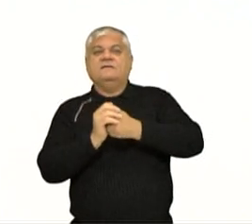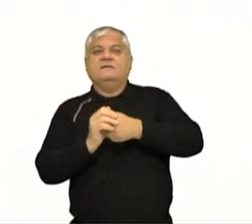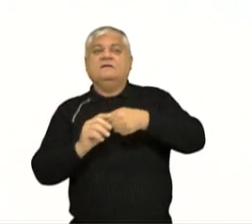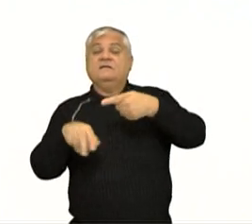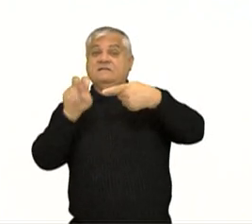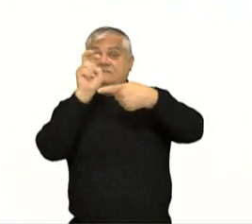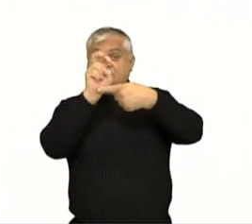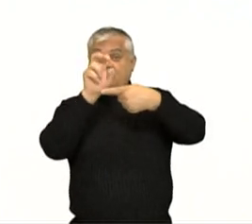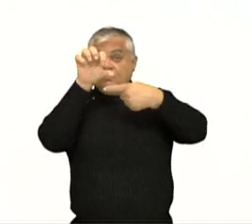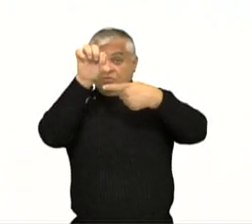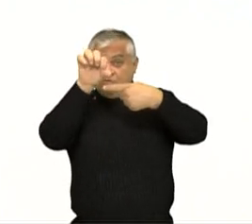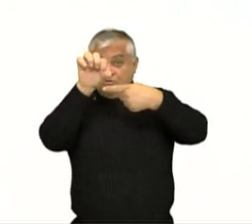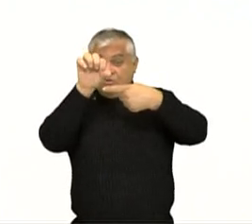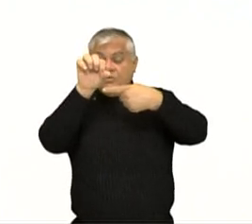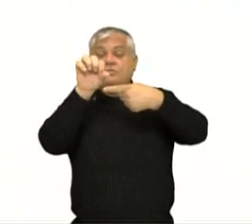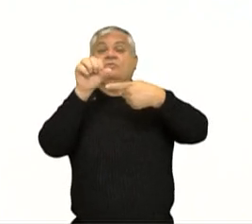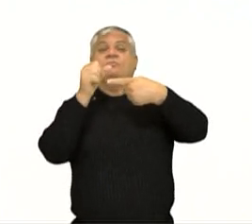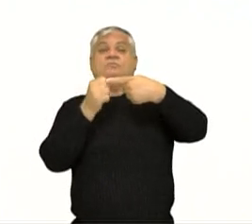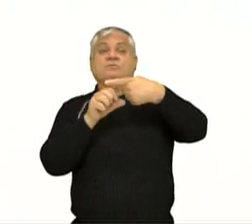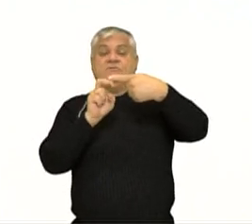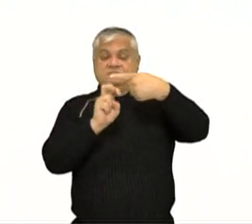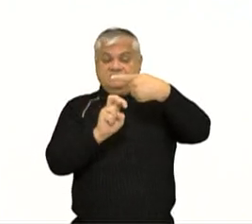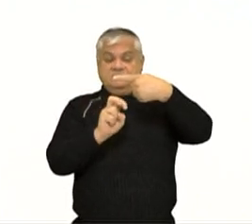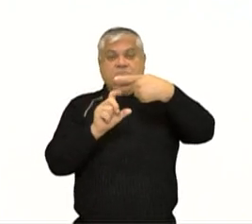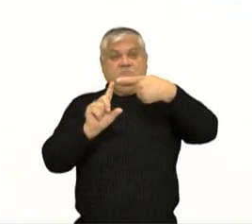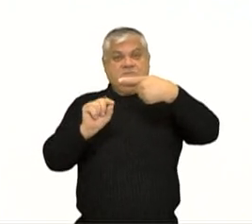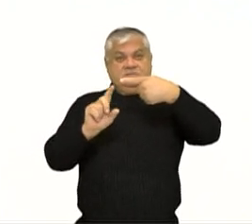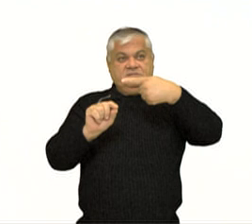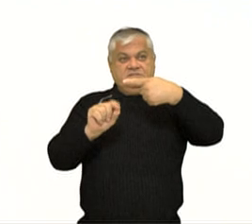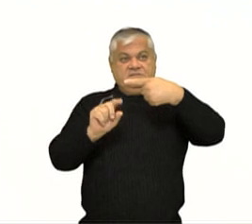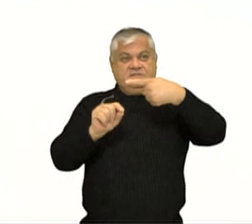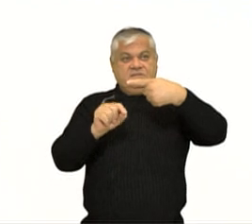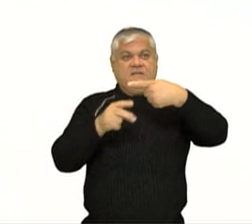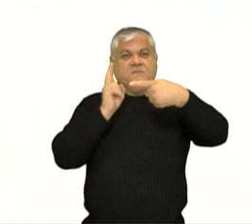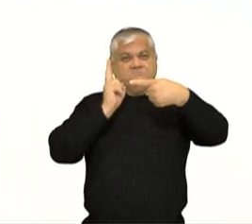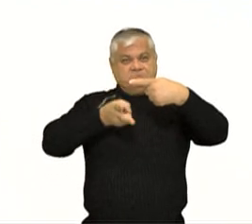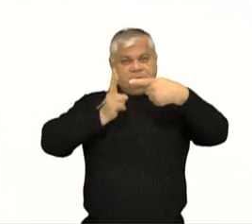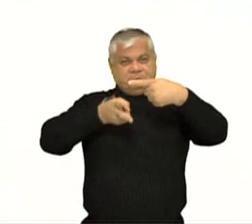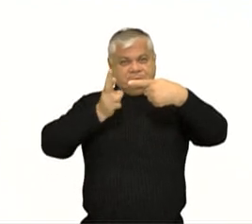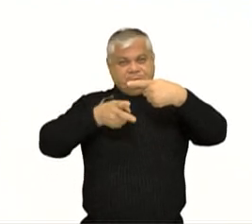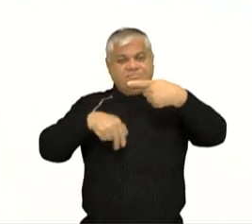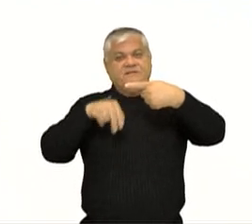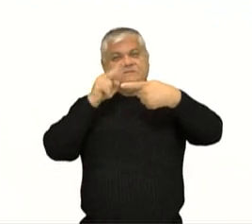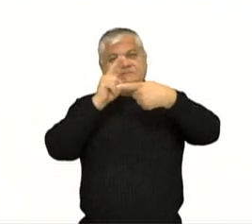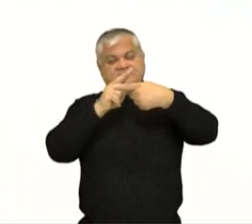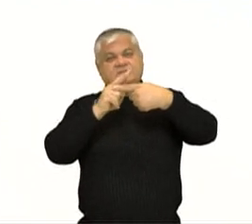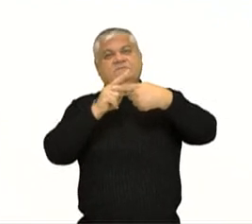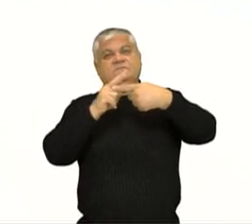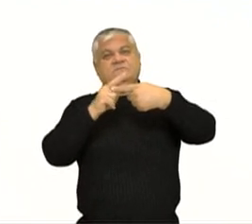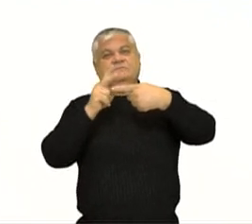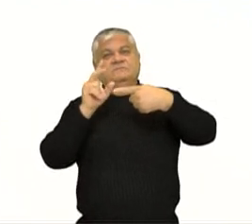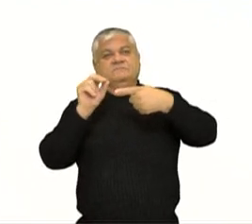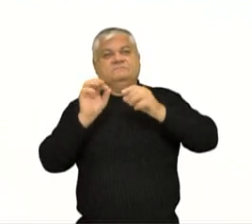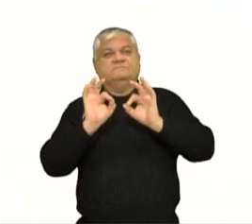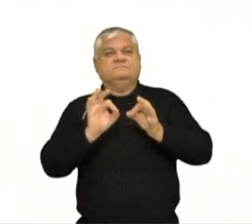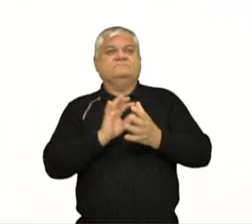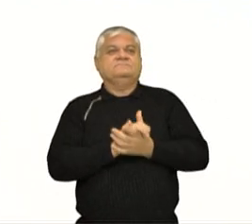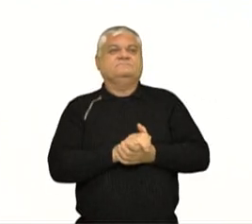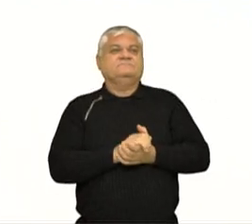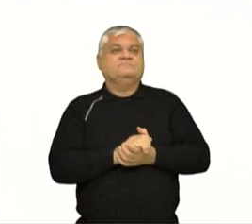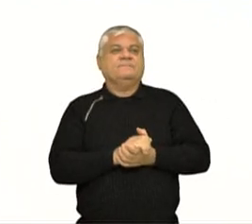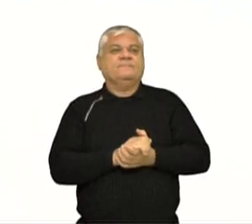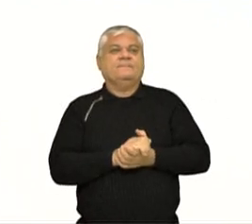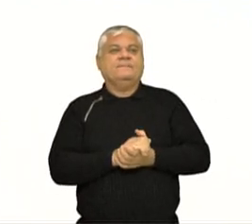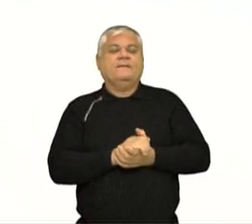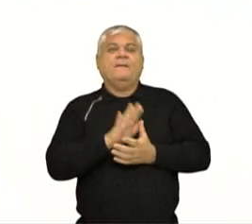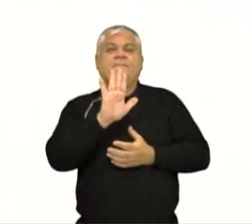tenho 5 nonos dividido por 5 décimos. Então, eu mantenho a base 5 e subtraio os expoentes, ok?